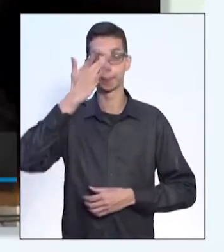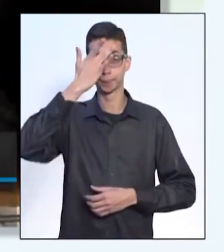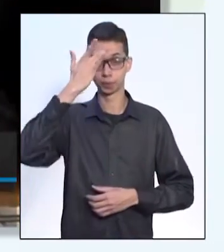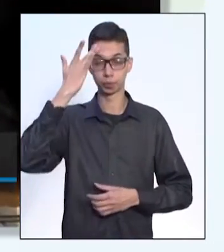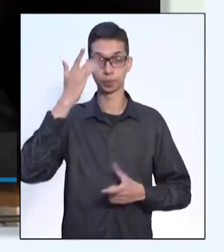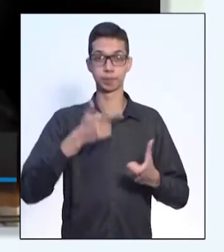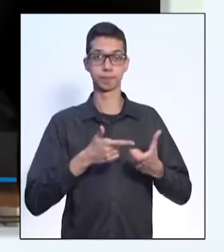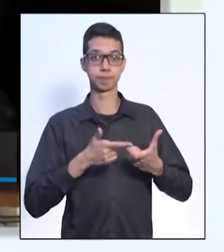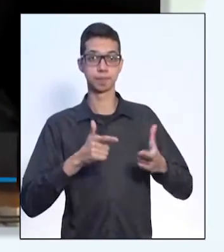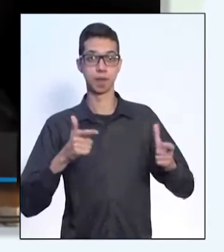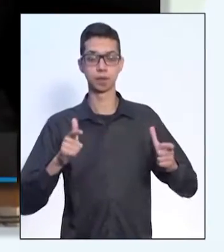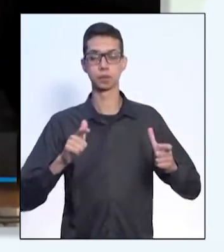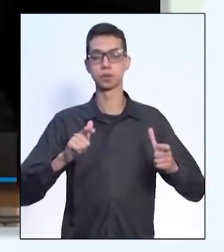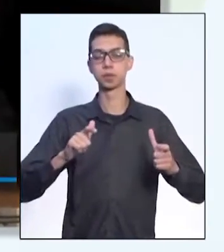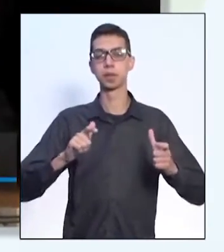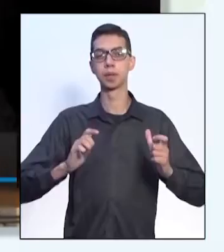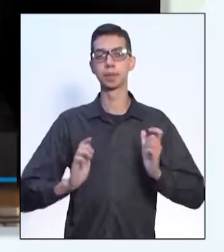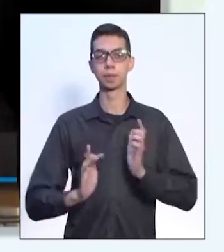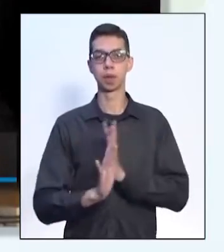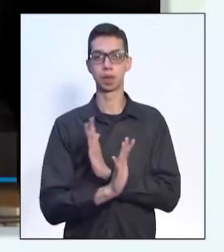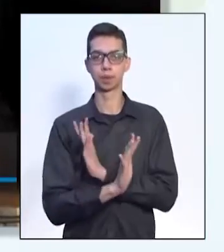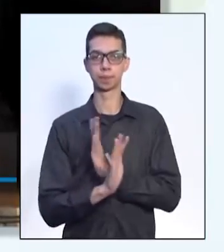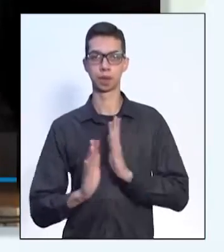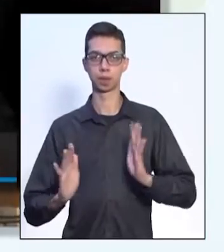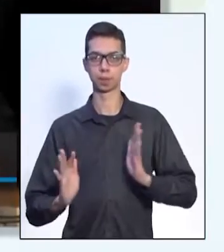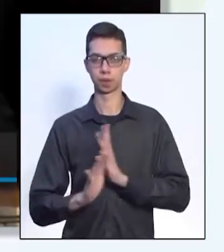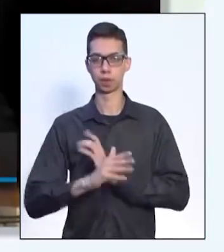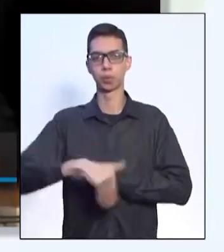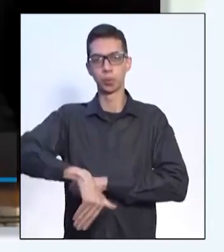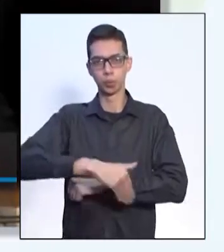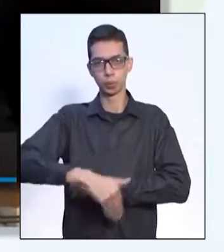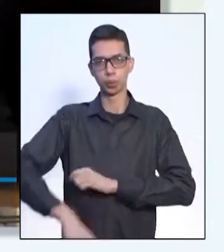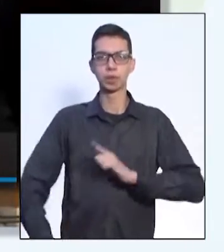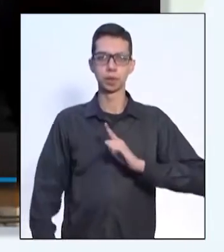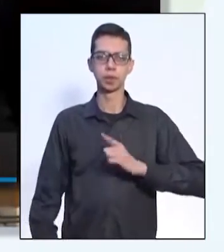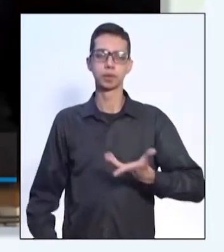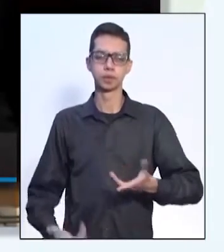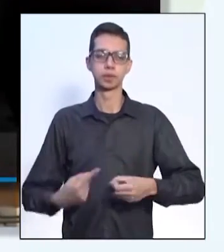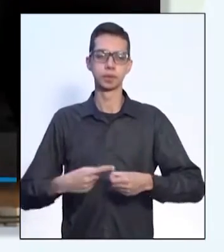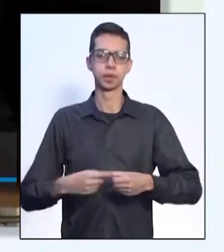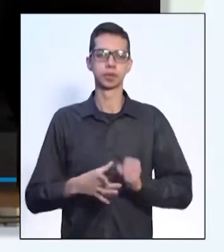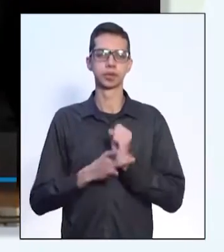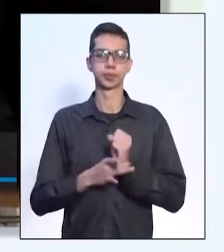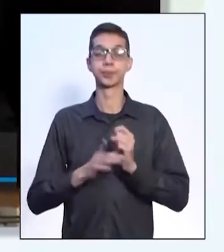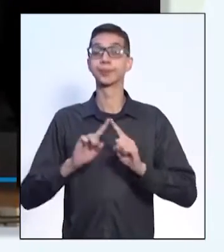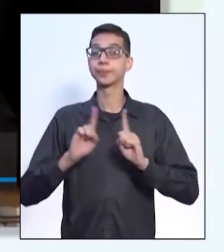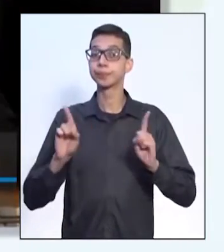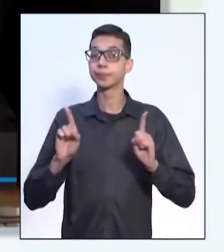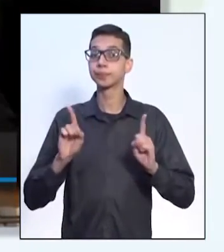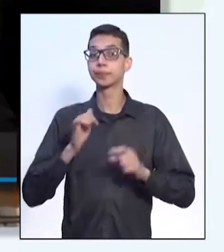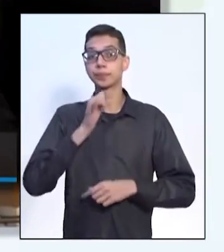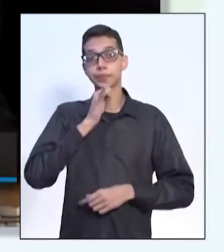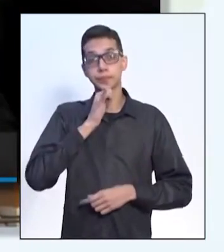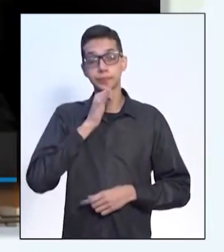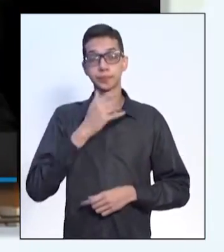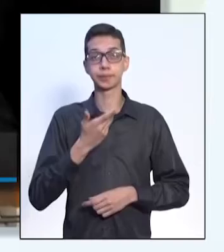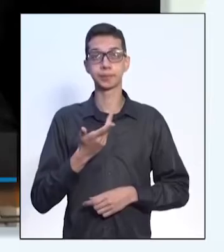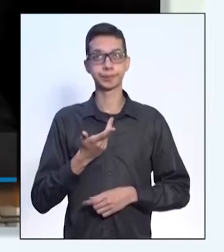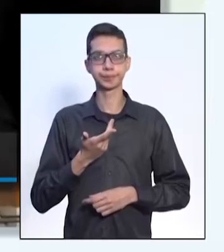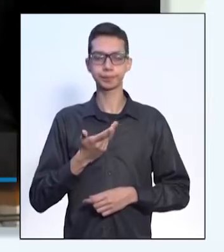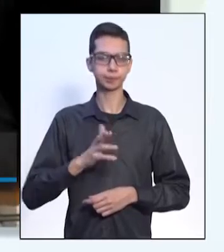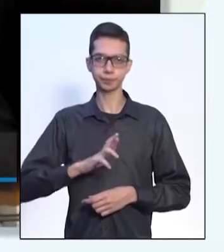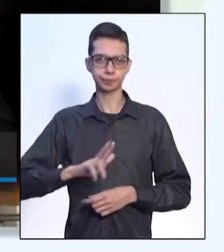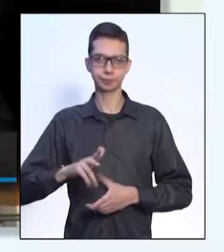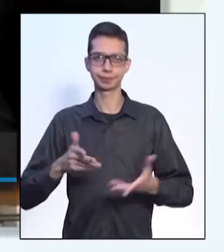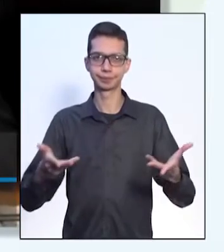ruas ela tem. Lógico que no contexto normal, em que não esteja acontecendo uma pandemia,